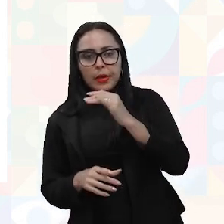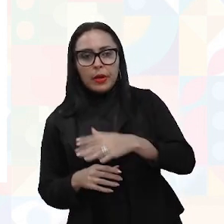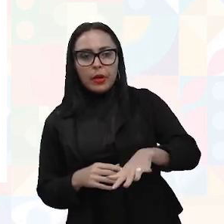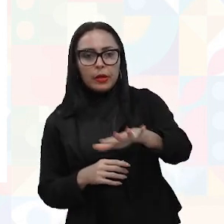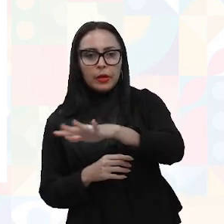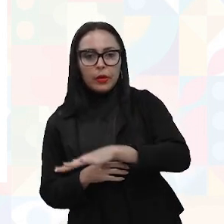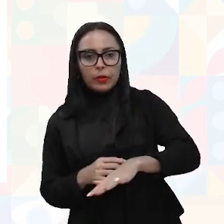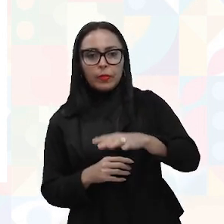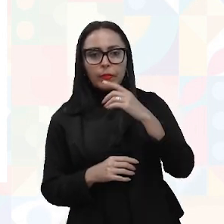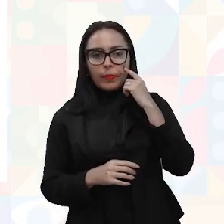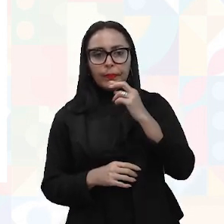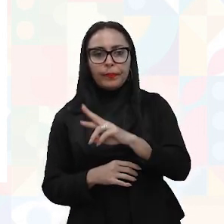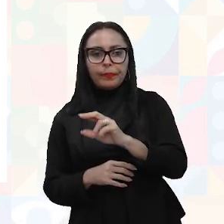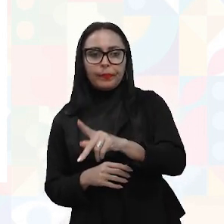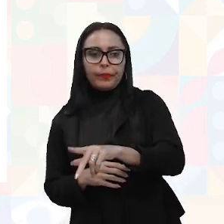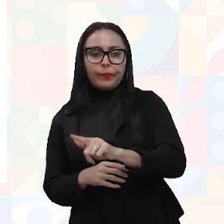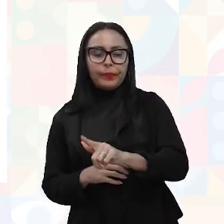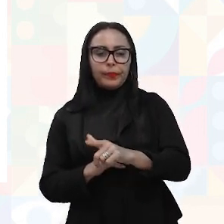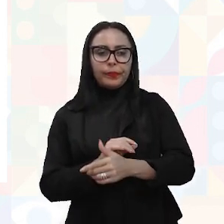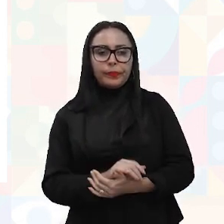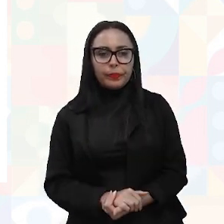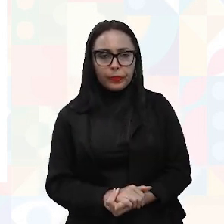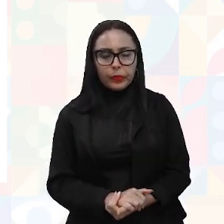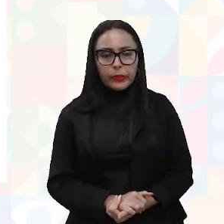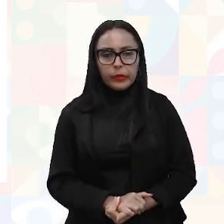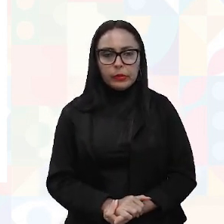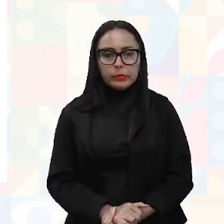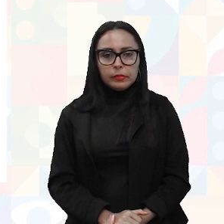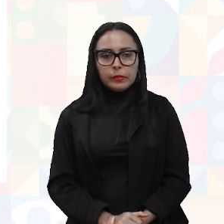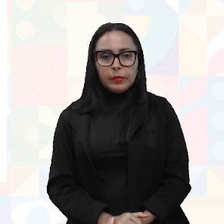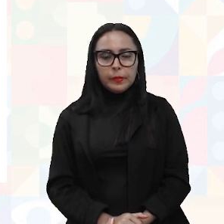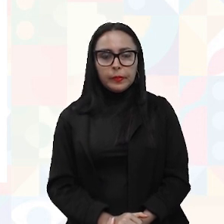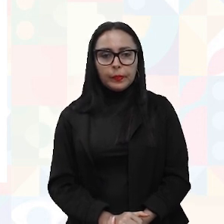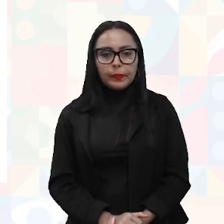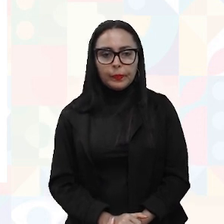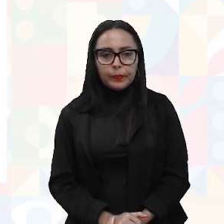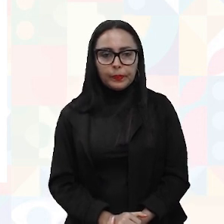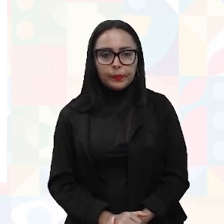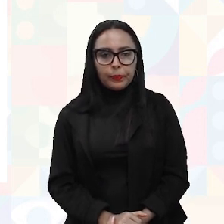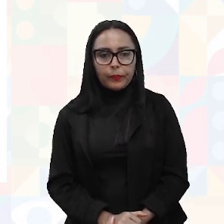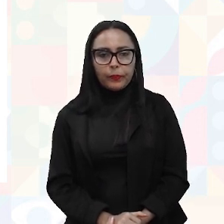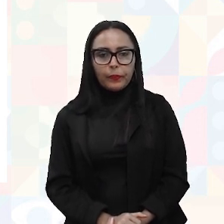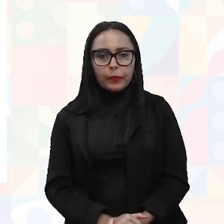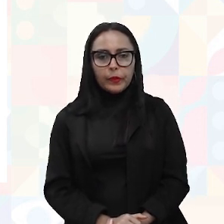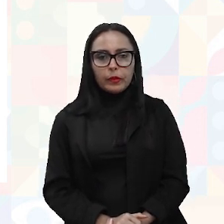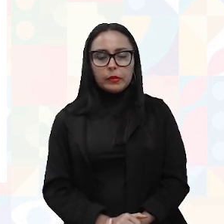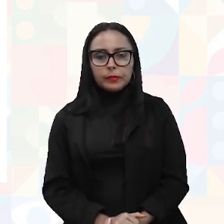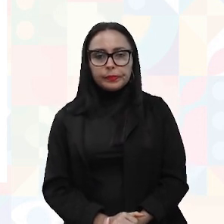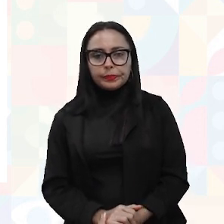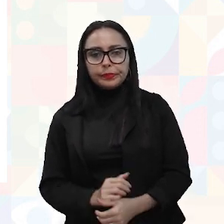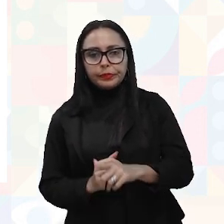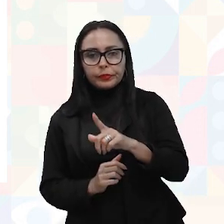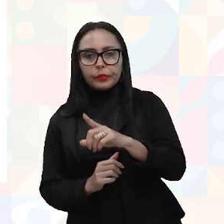Games, que é o RPG do Mimicry. Aí. E passando um pouquinho sobre a